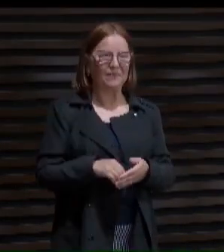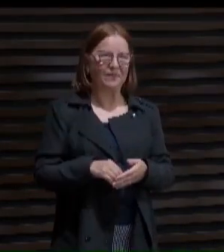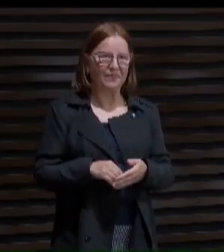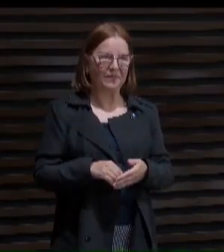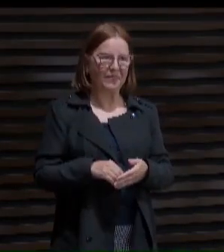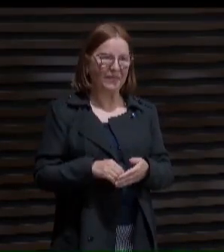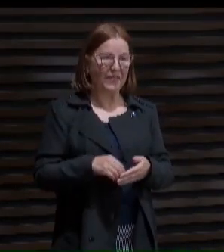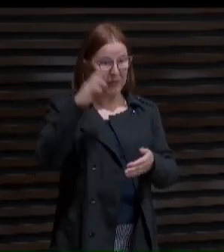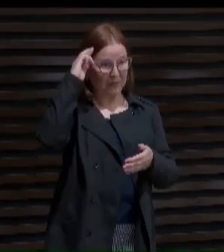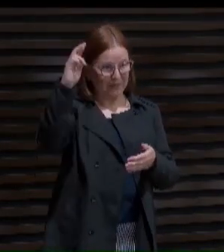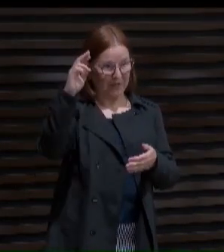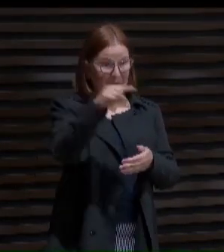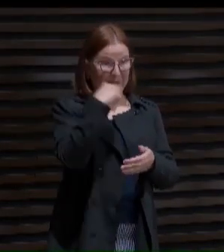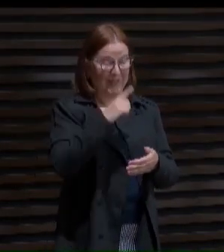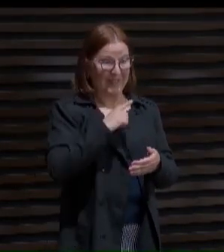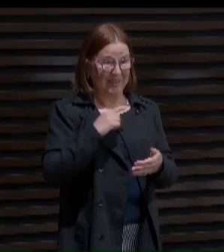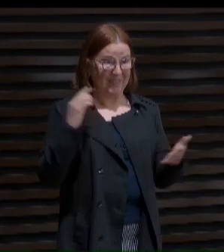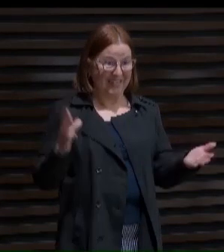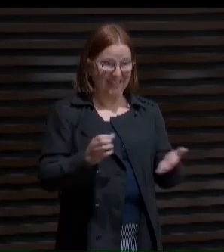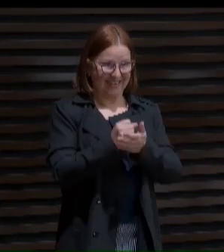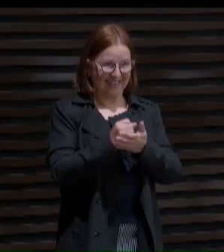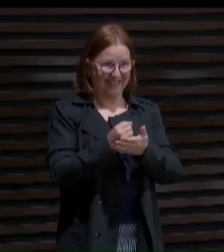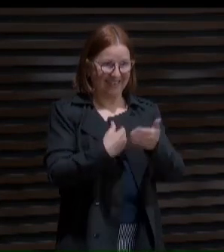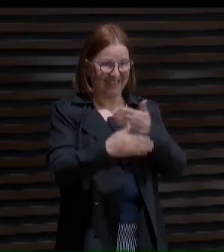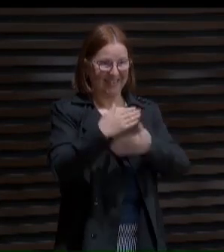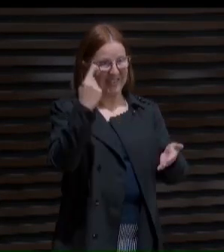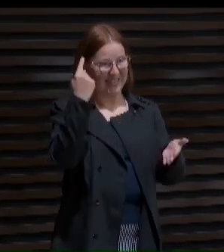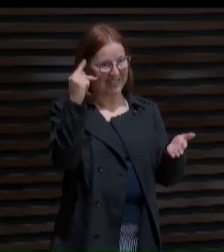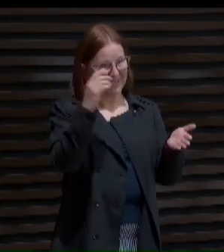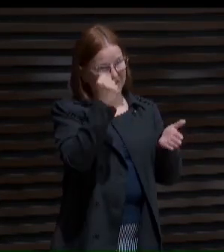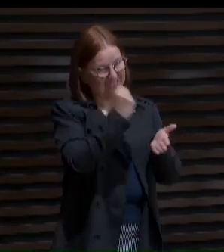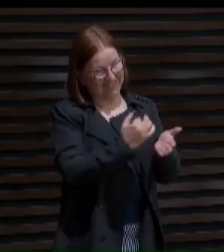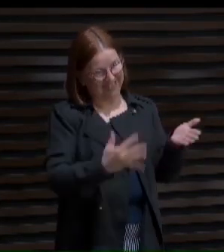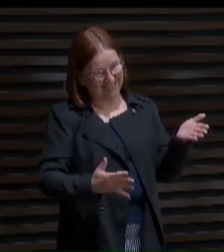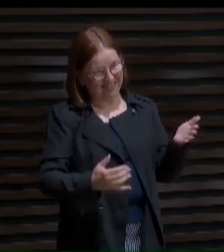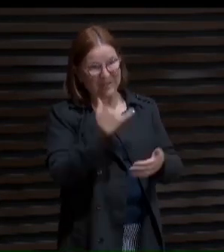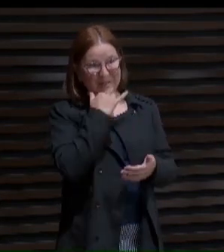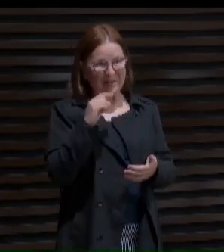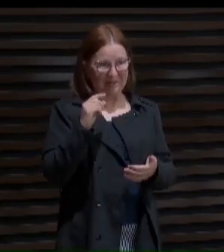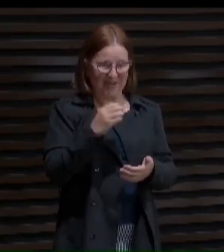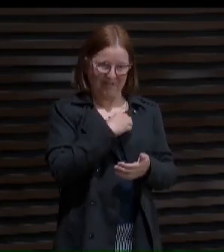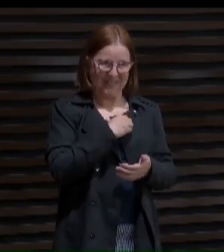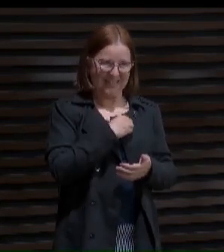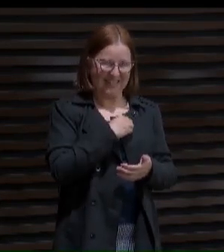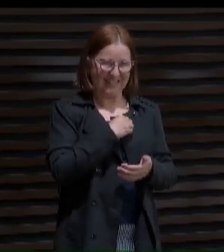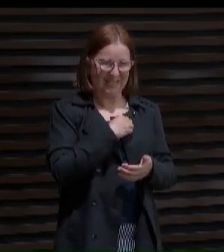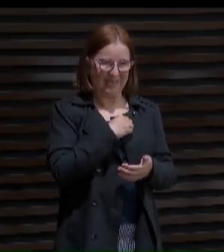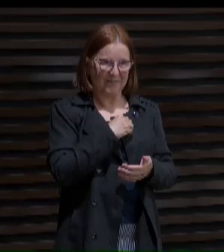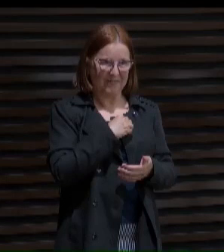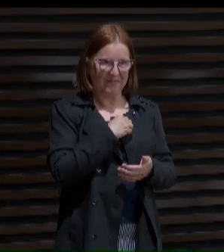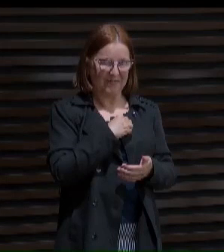Nele temos a redenção por meio do seu sangue, o perdão dos pecados, de acordo com